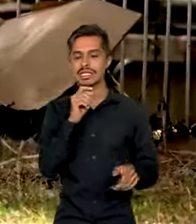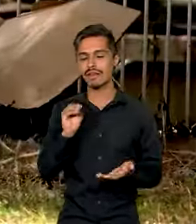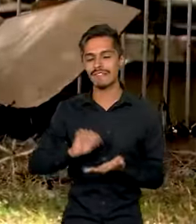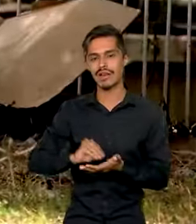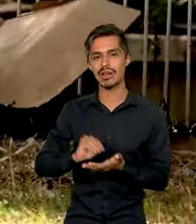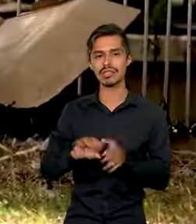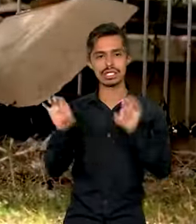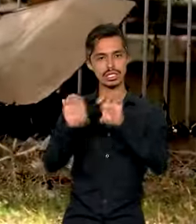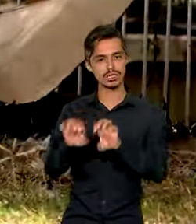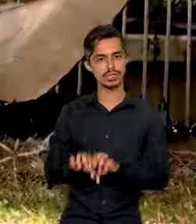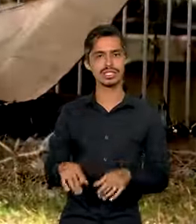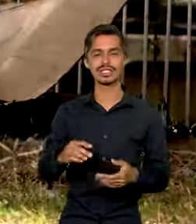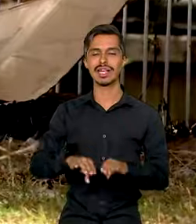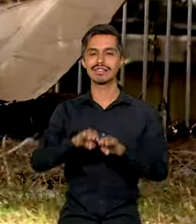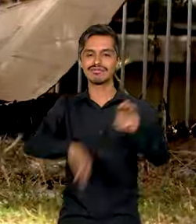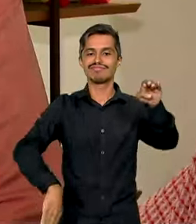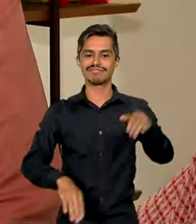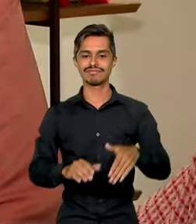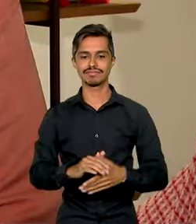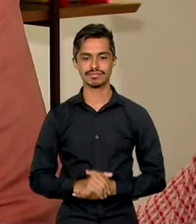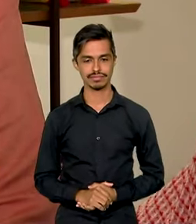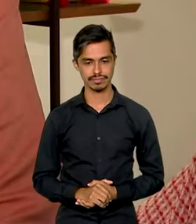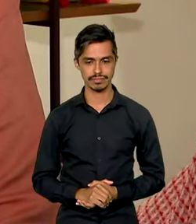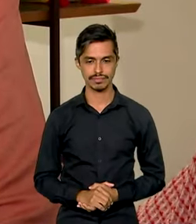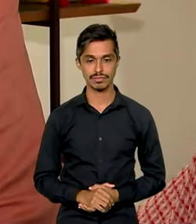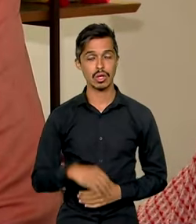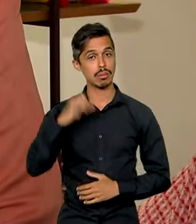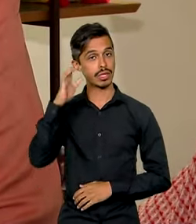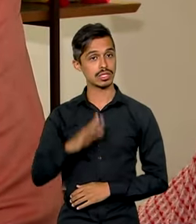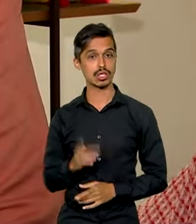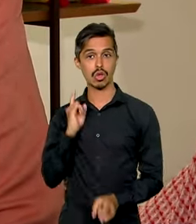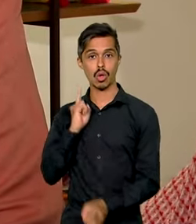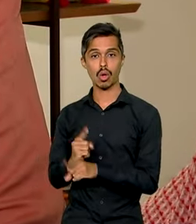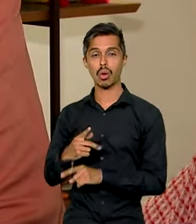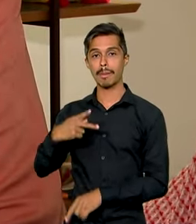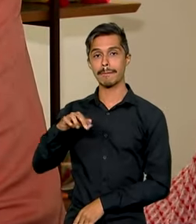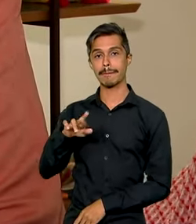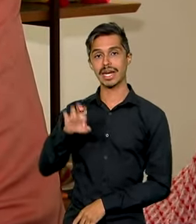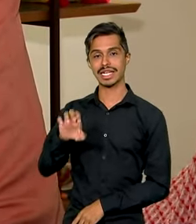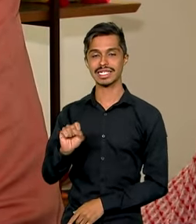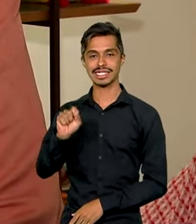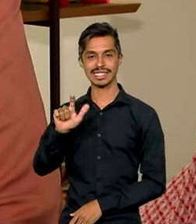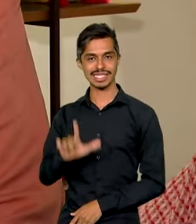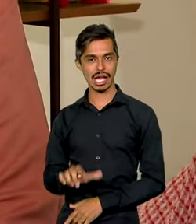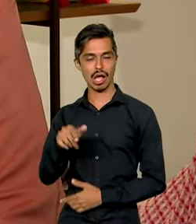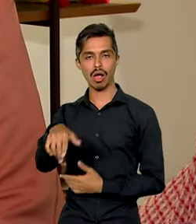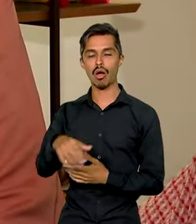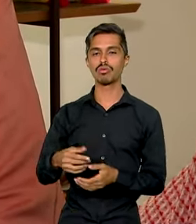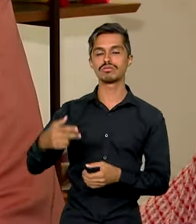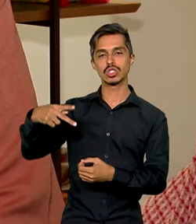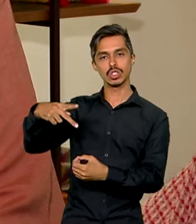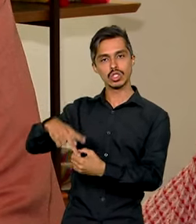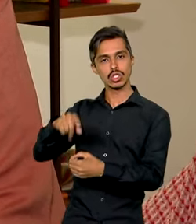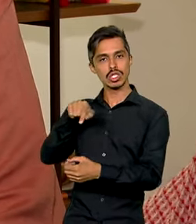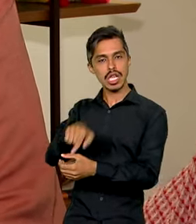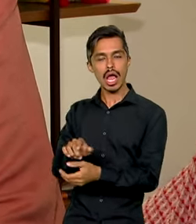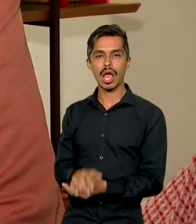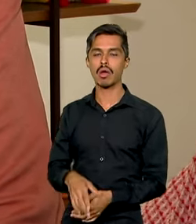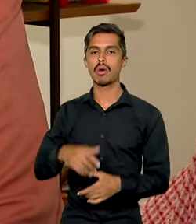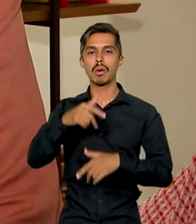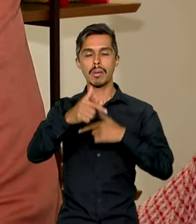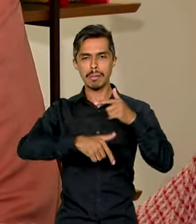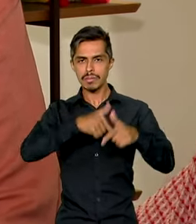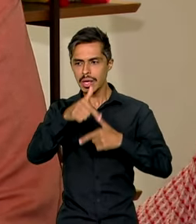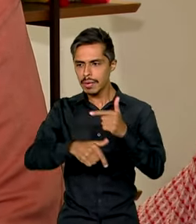com a desigualdade social. Quando o Brasil descobriu o pré-sal em 2007, 2008, o Brasil trabalhou no